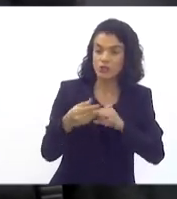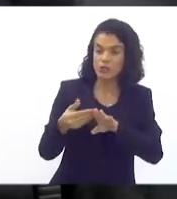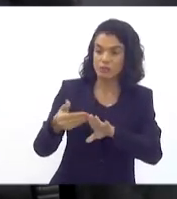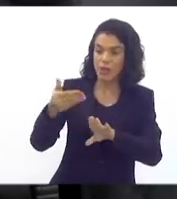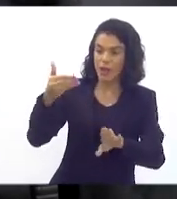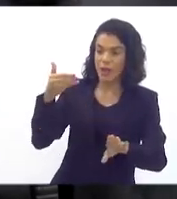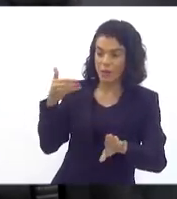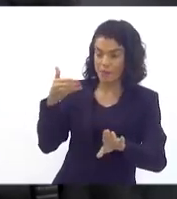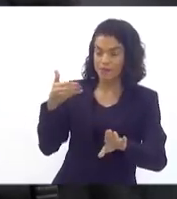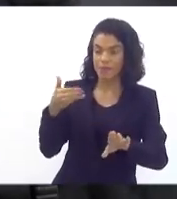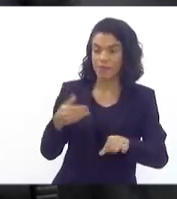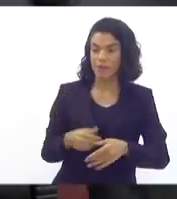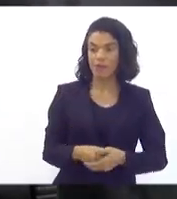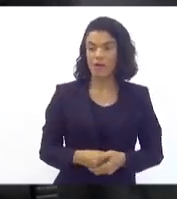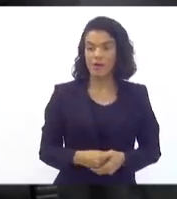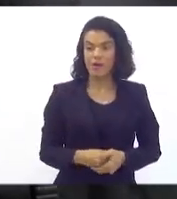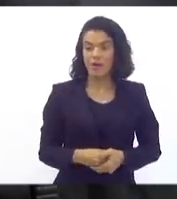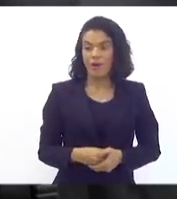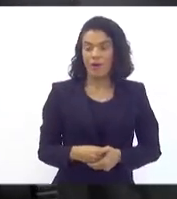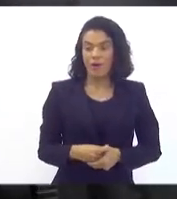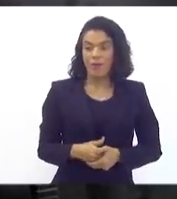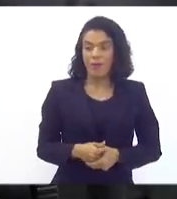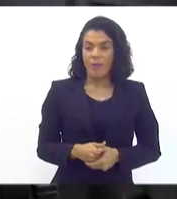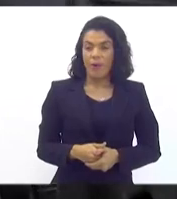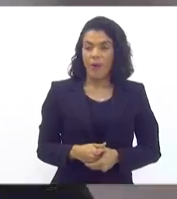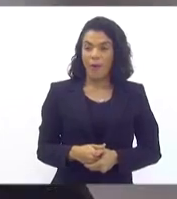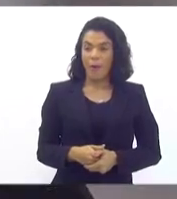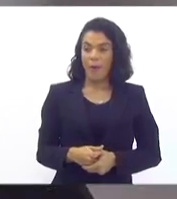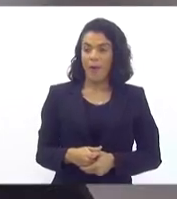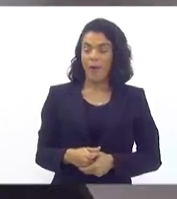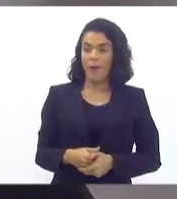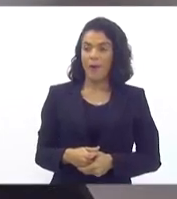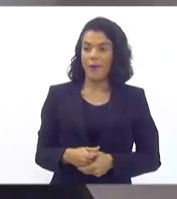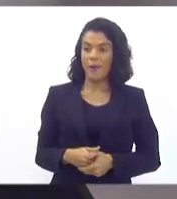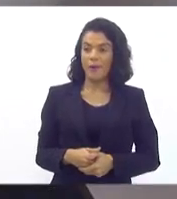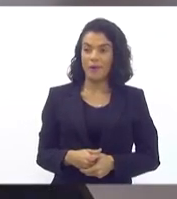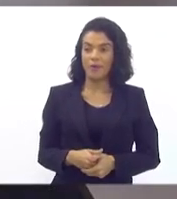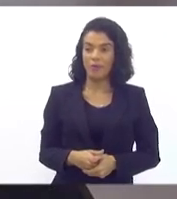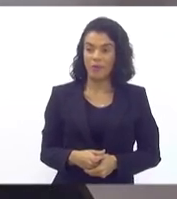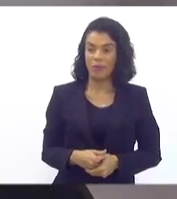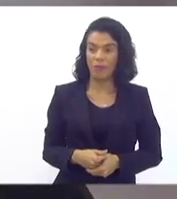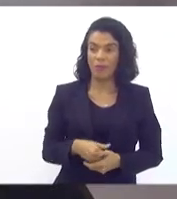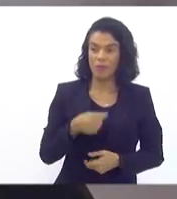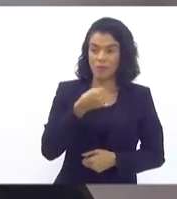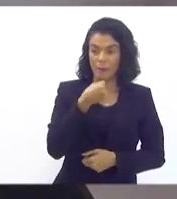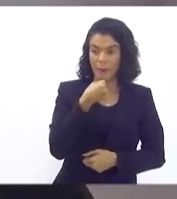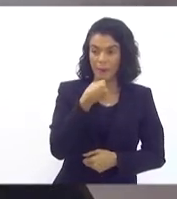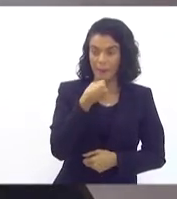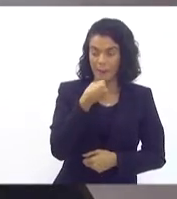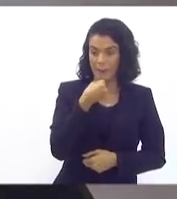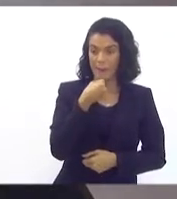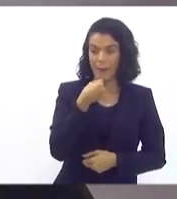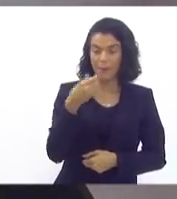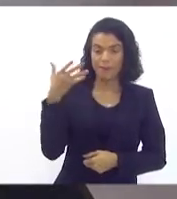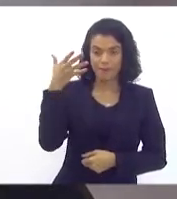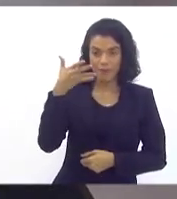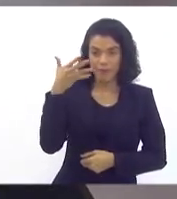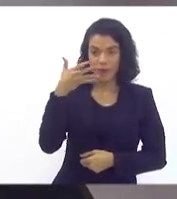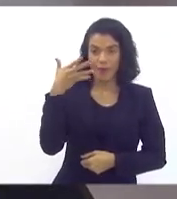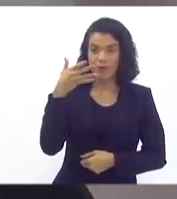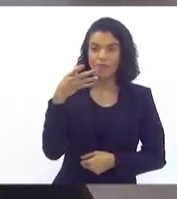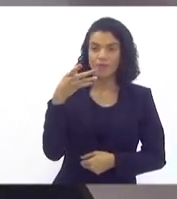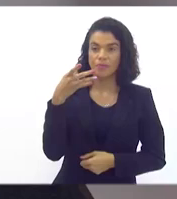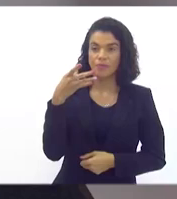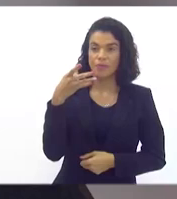processo já estado ou seja passivo passar a palavra Deputado para